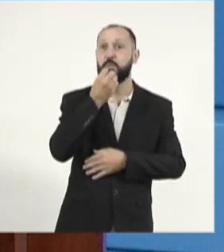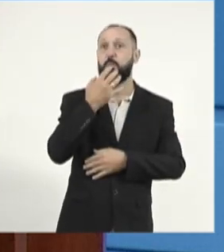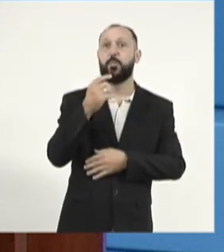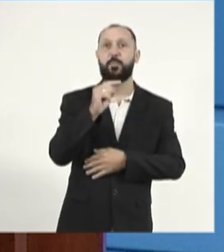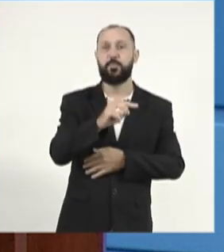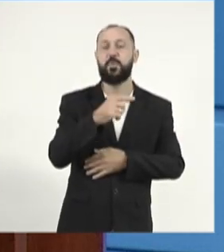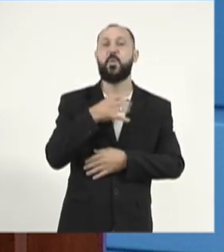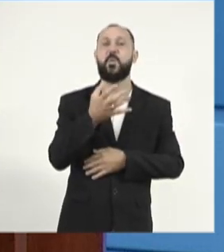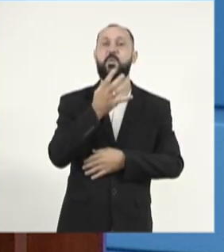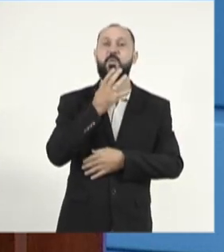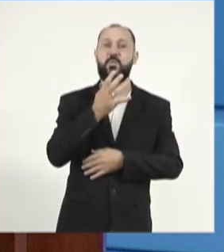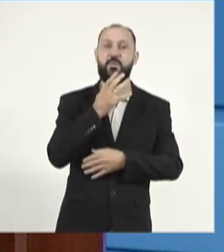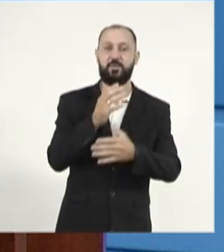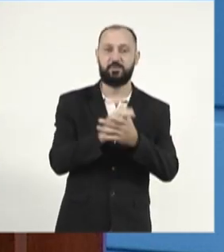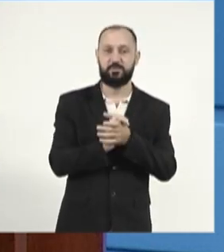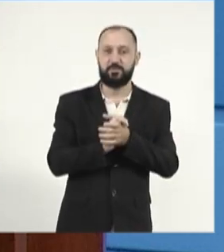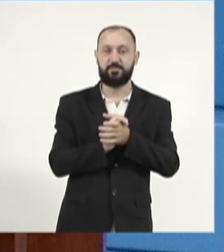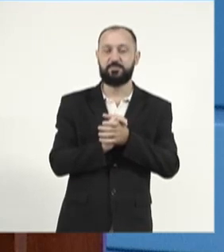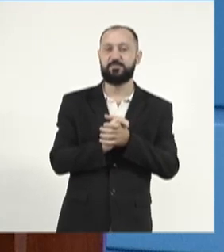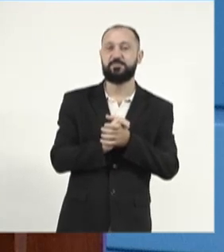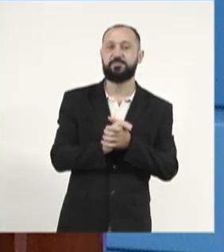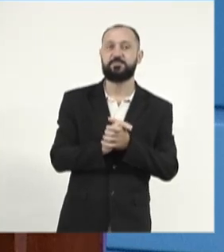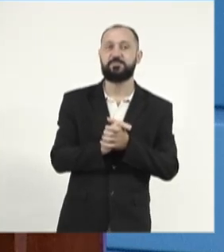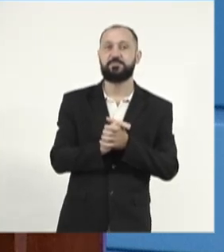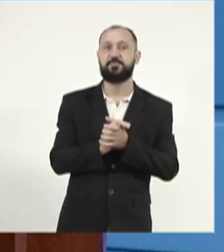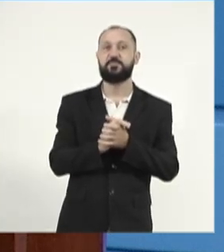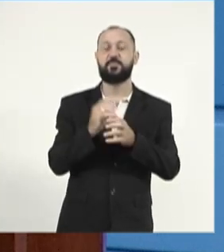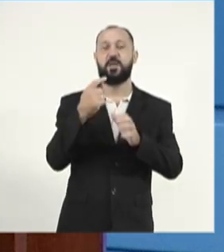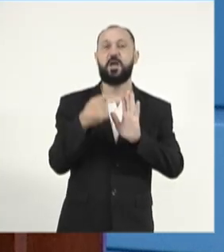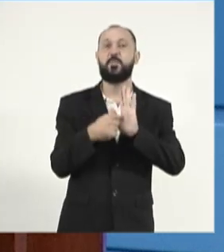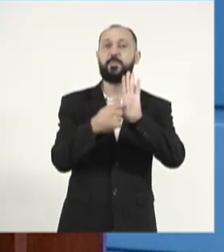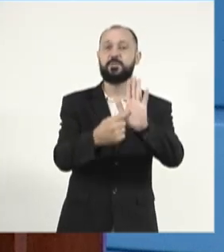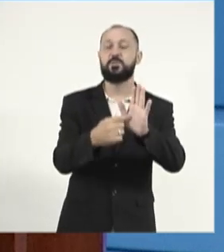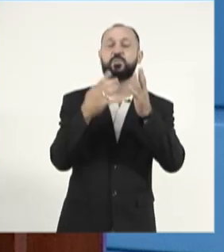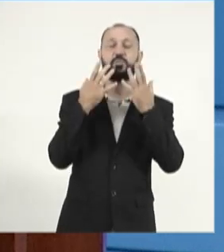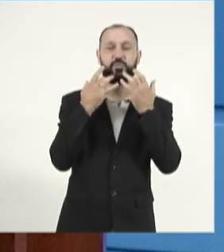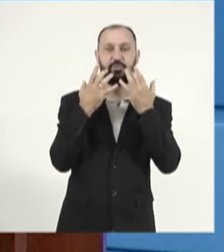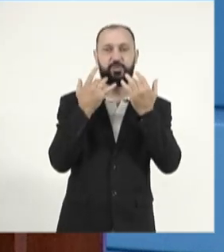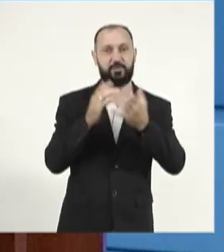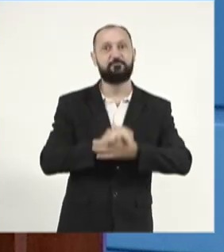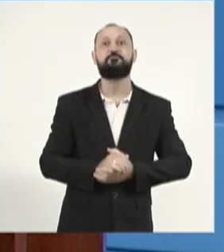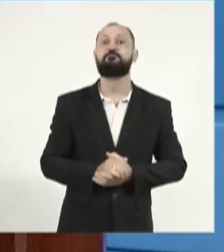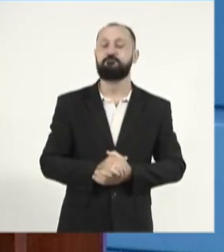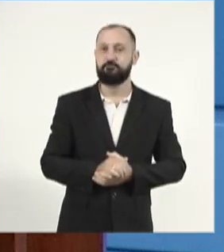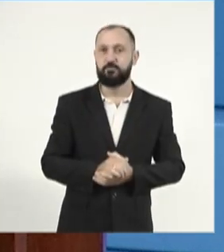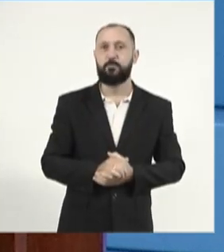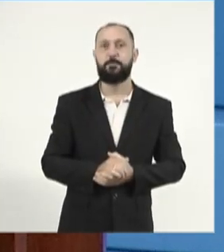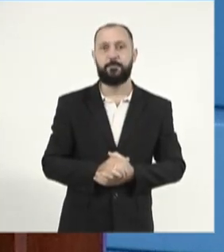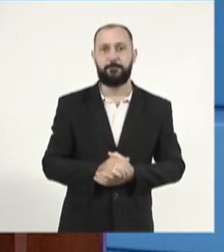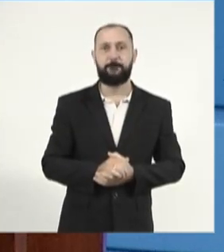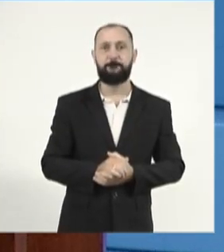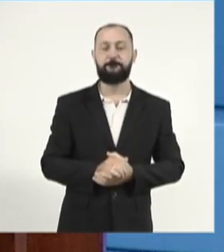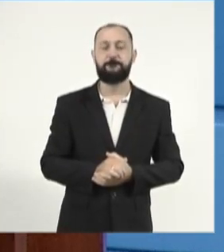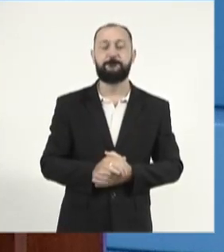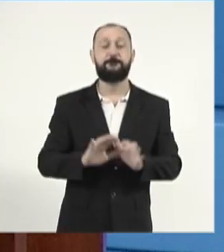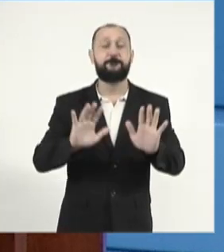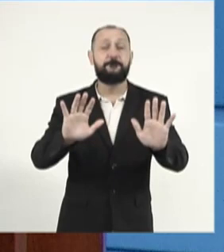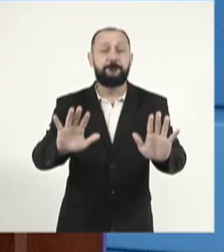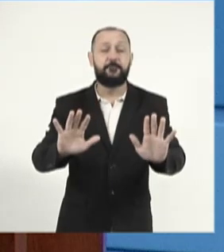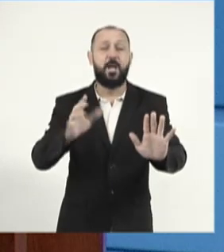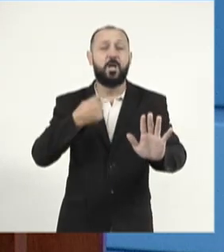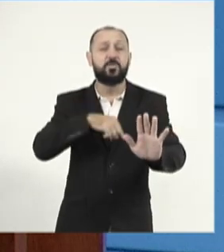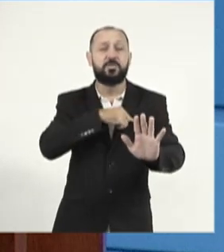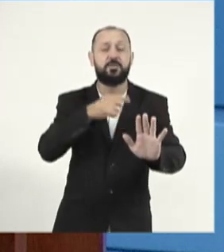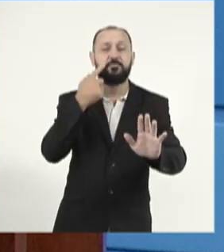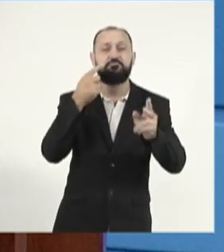pena conhecer a peça, conhecer a apresentação teatral. Mas nós